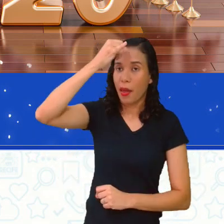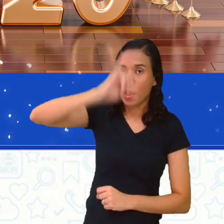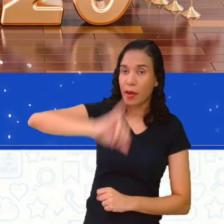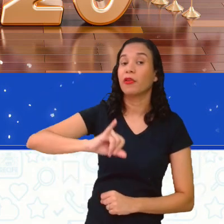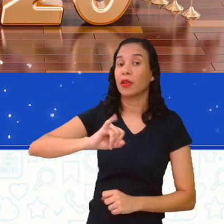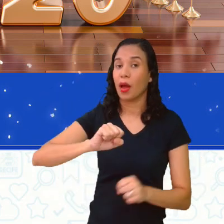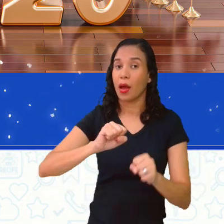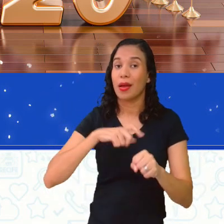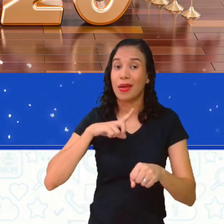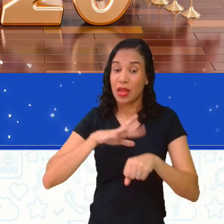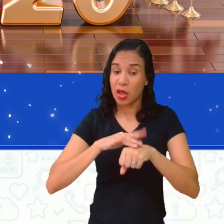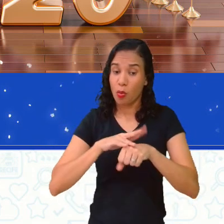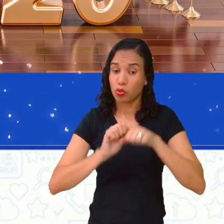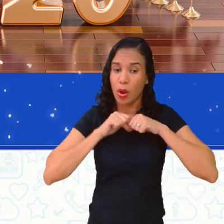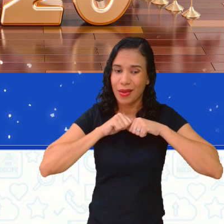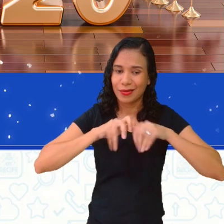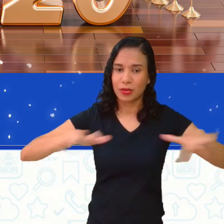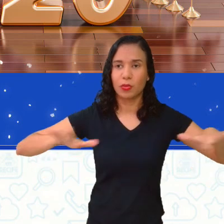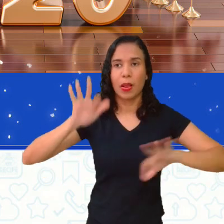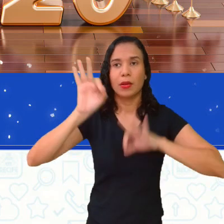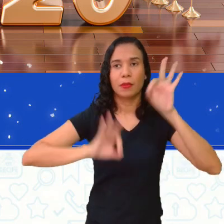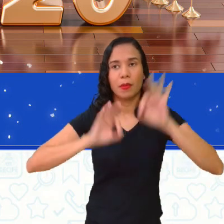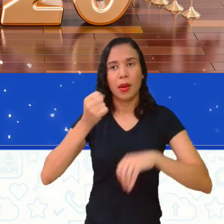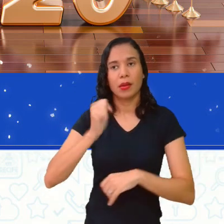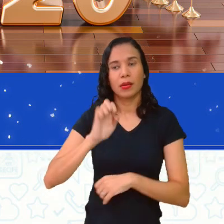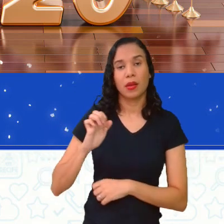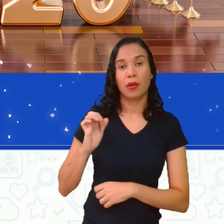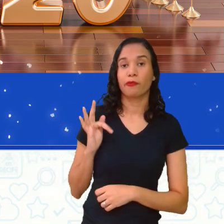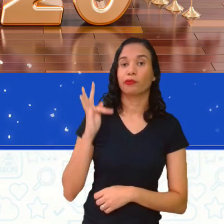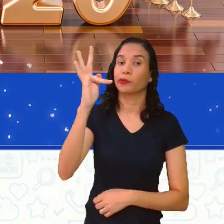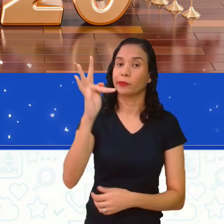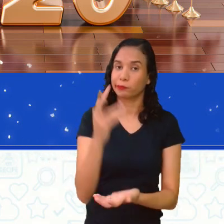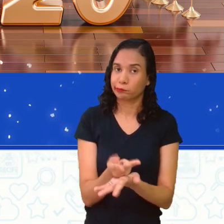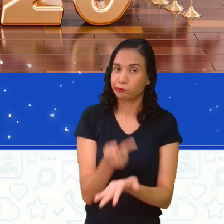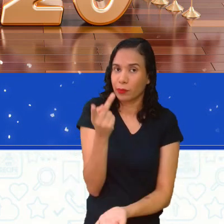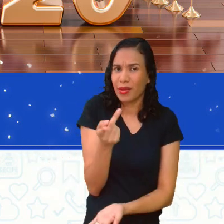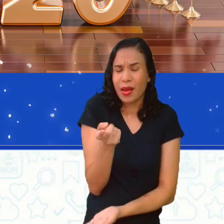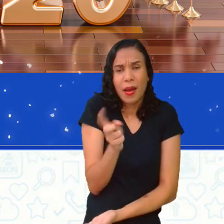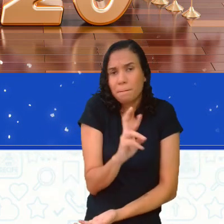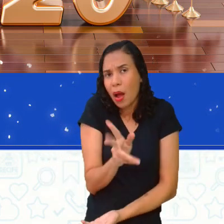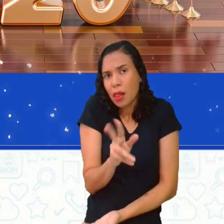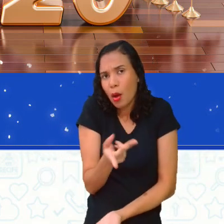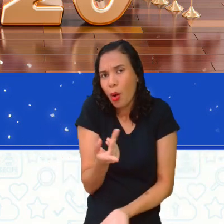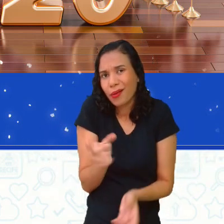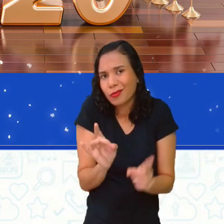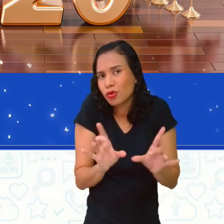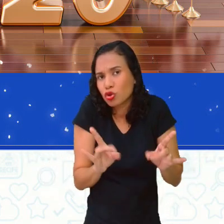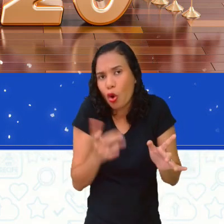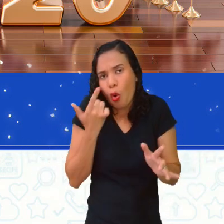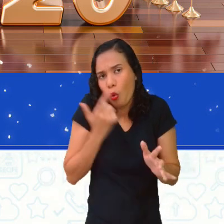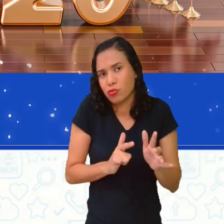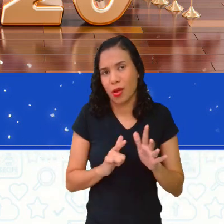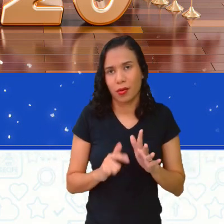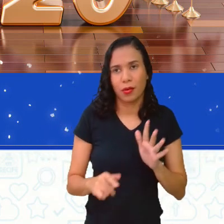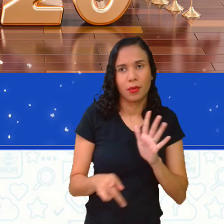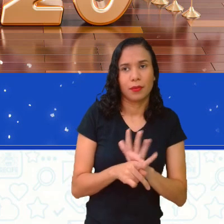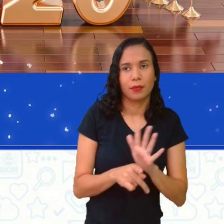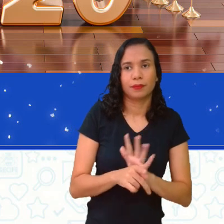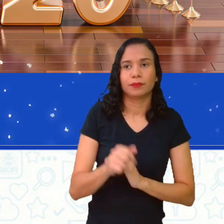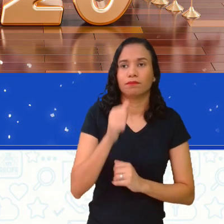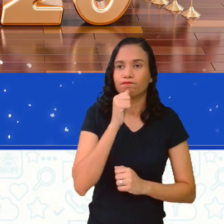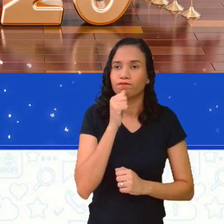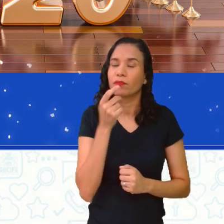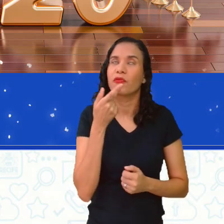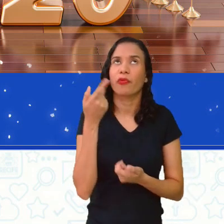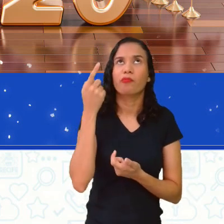uma pandemia e se preparar para ela. Mas isso não é o suficiente, declarou Widodo. Ao estimular